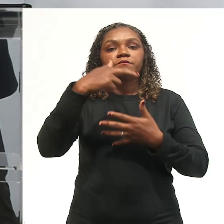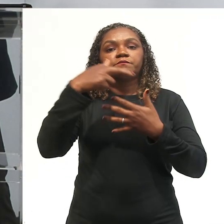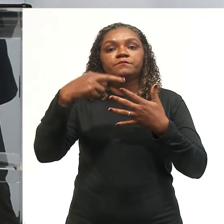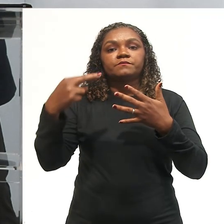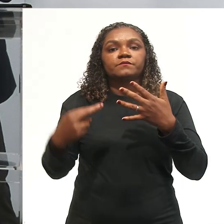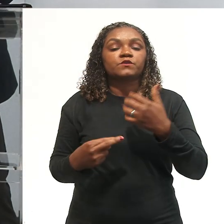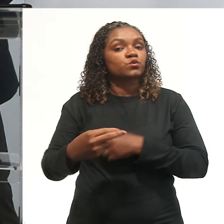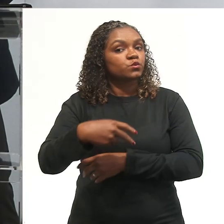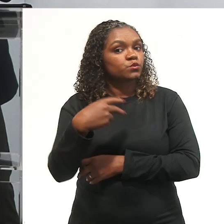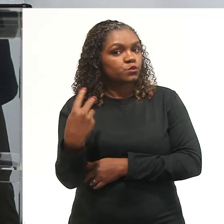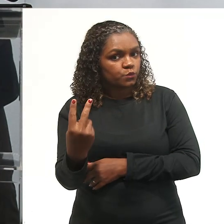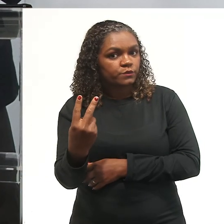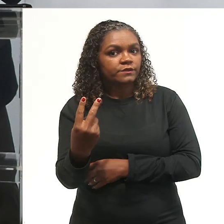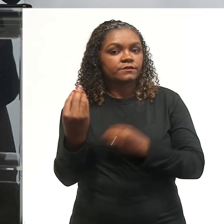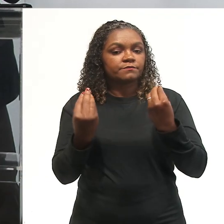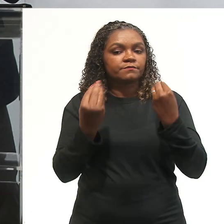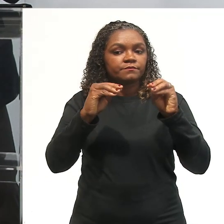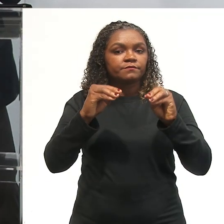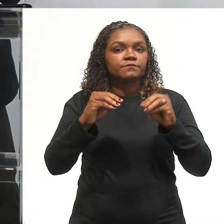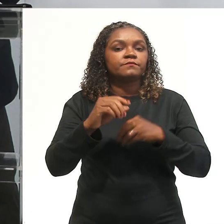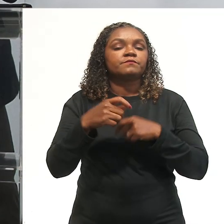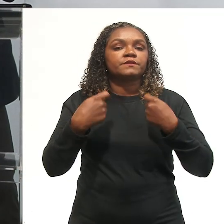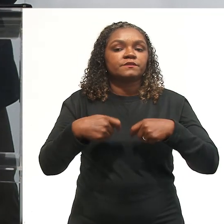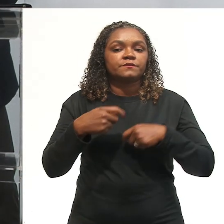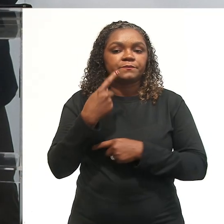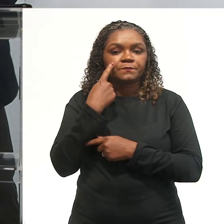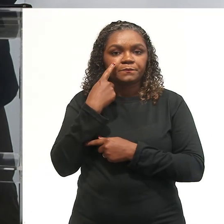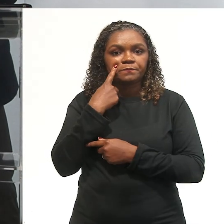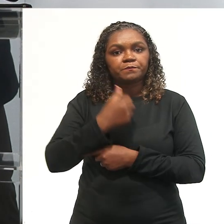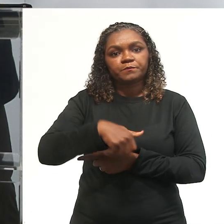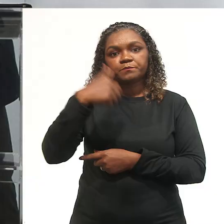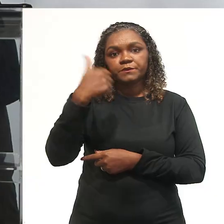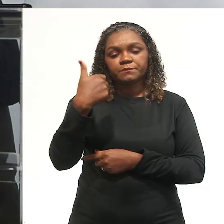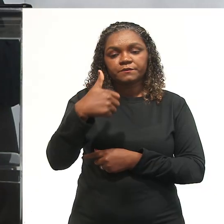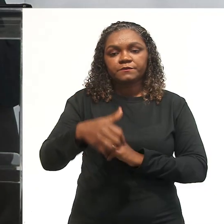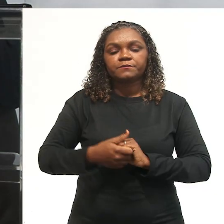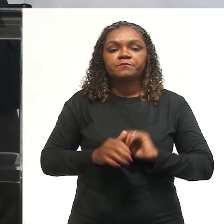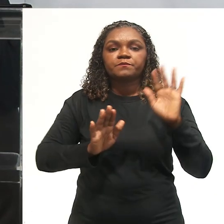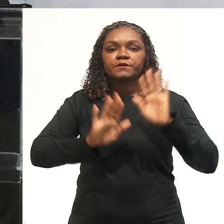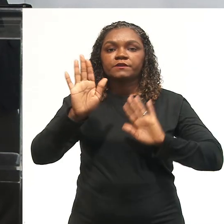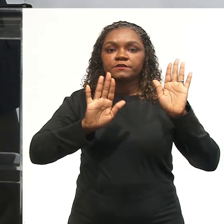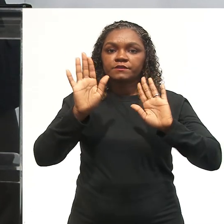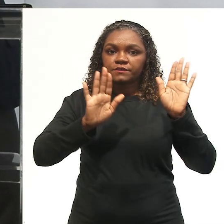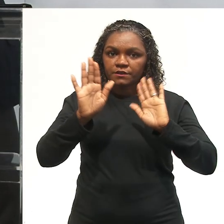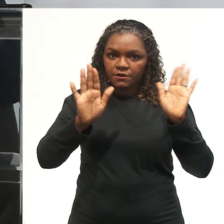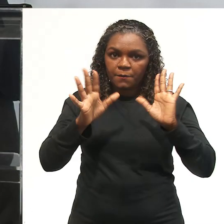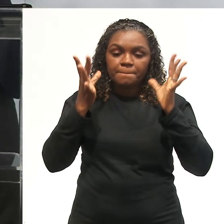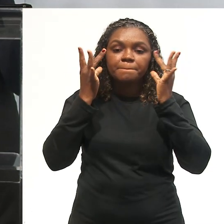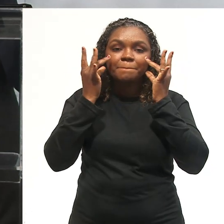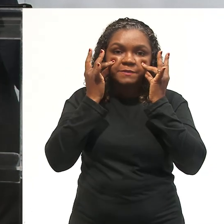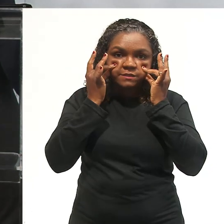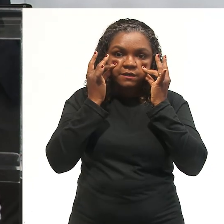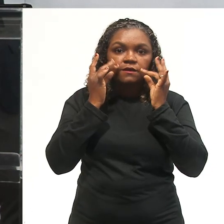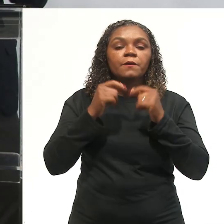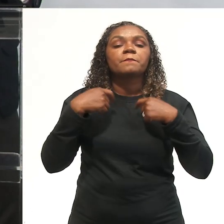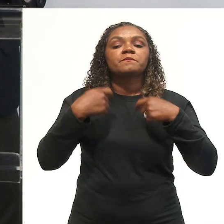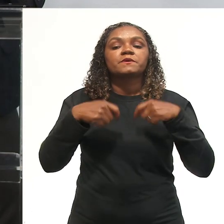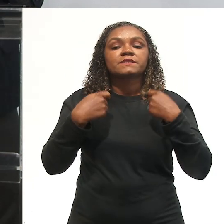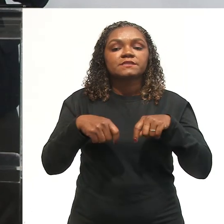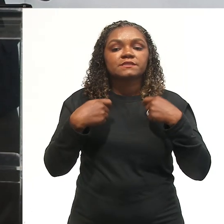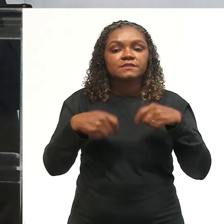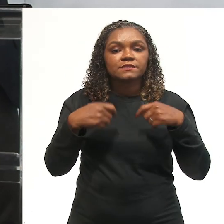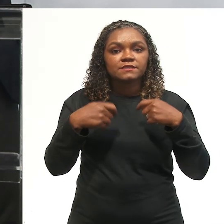devem ser colocados em xeque. Primeiro deles, a licitação presencial deve ser